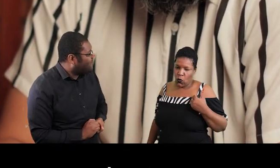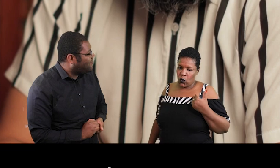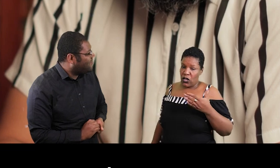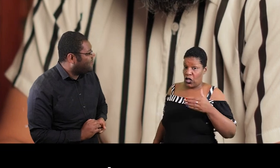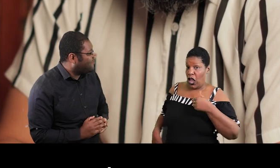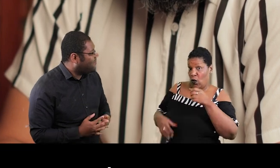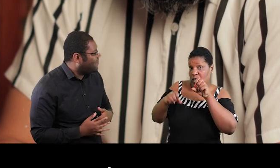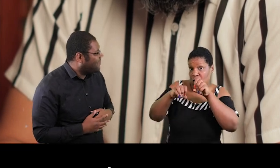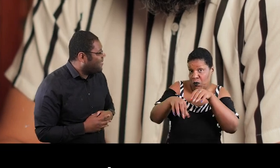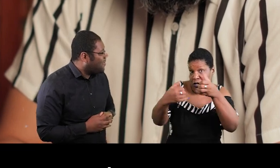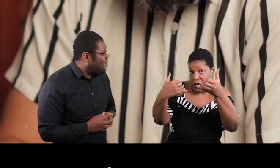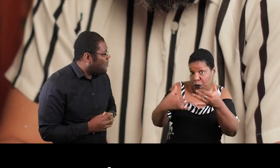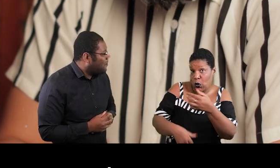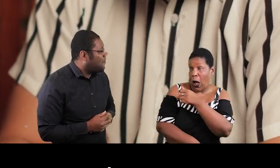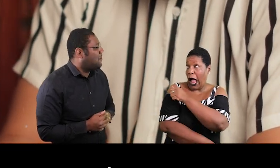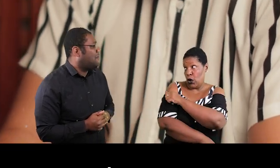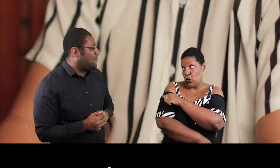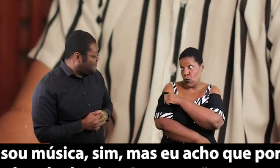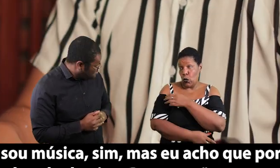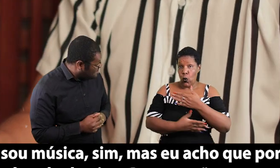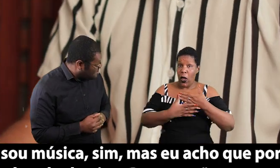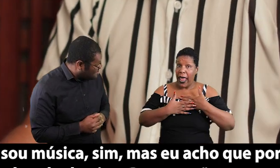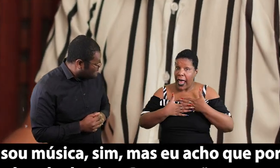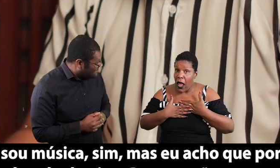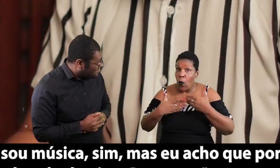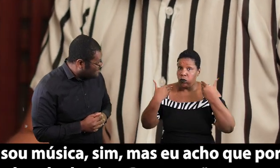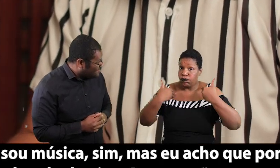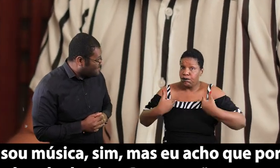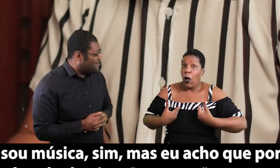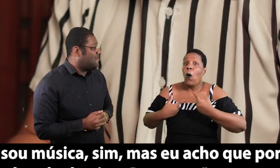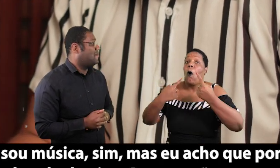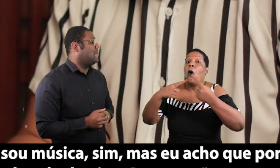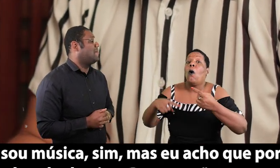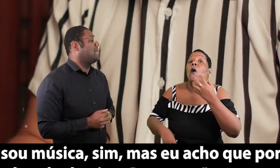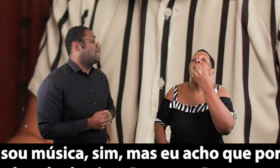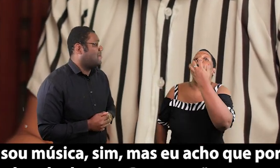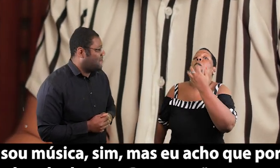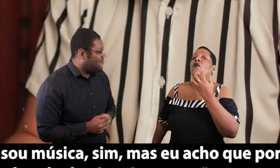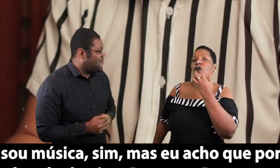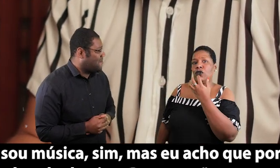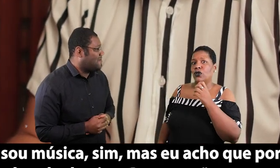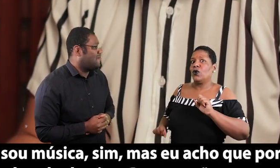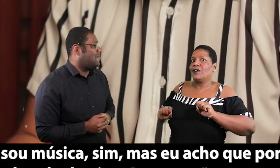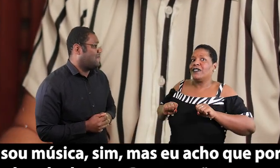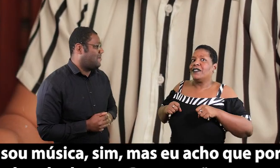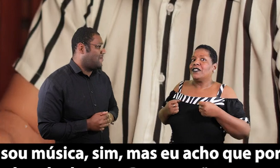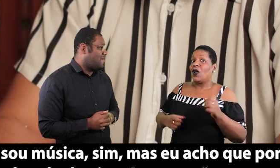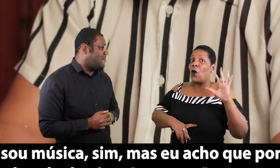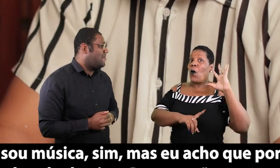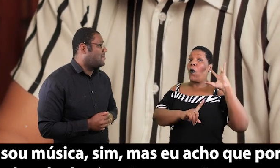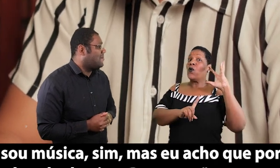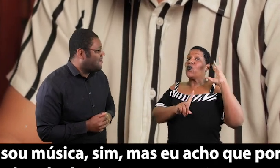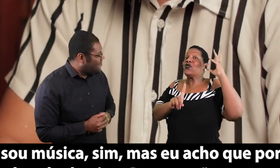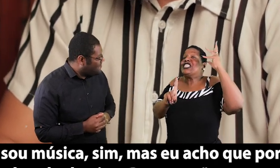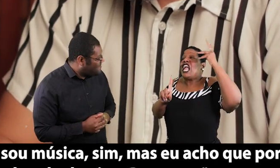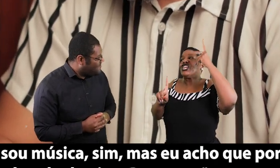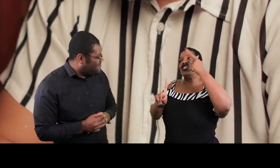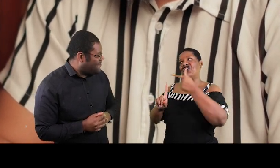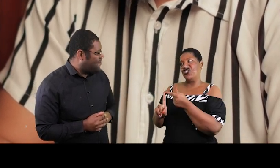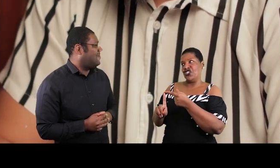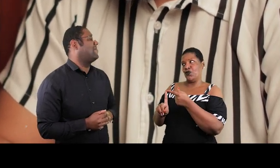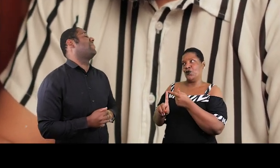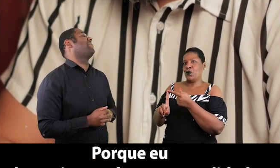os alunos que eu sou músico assim, mas eu acho que por muita obra do destino, que não era pra